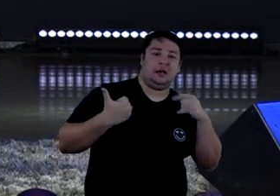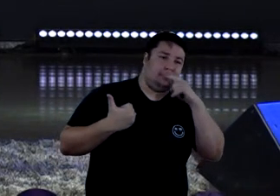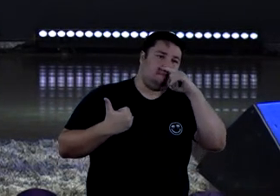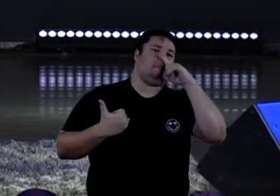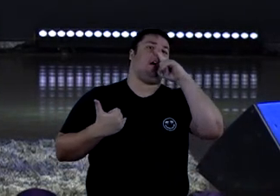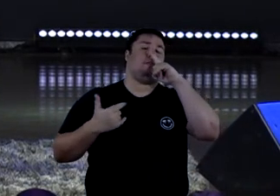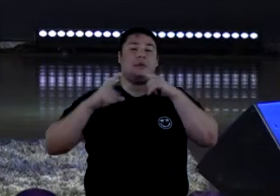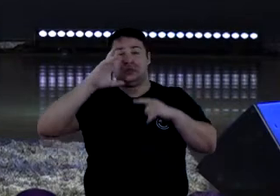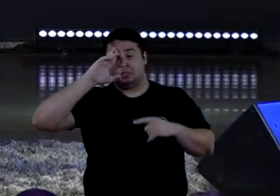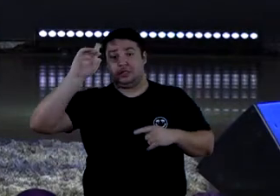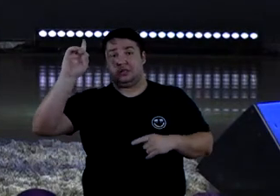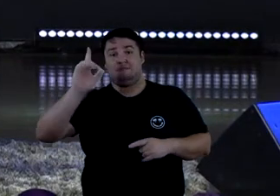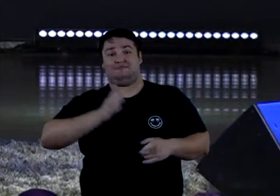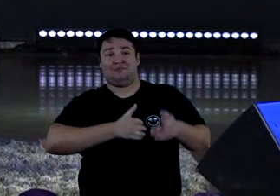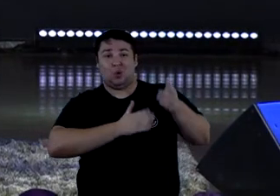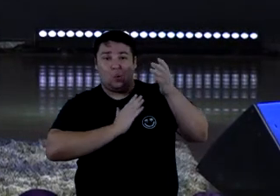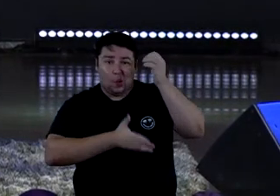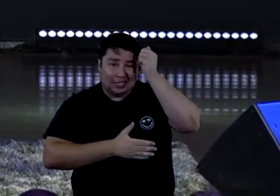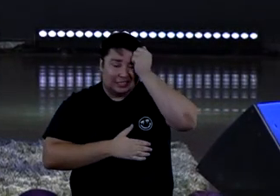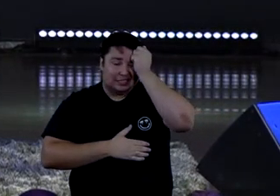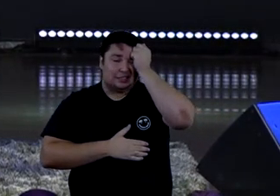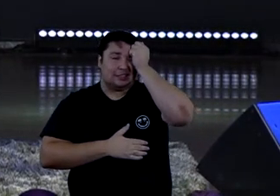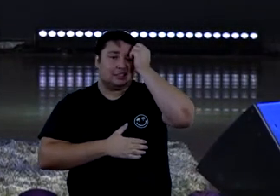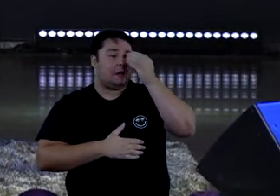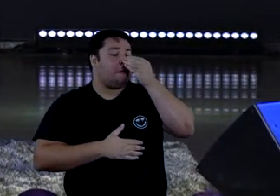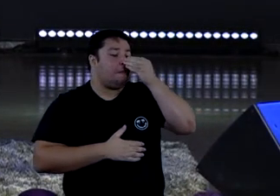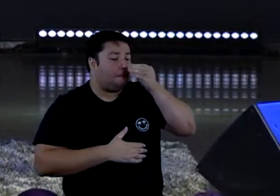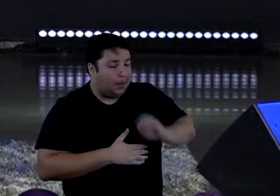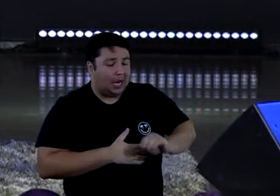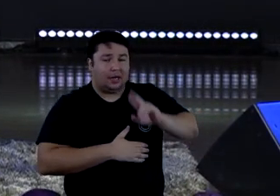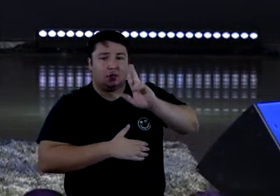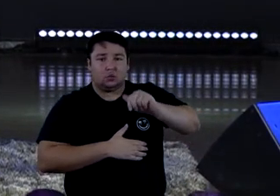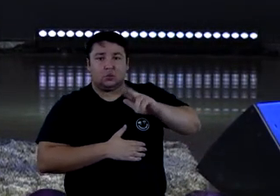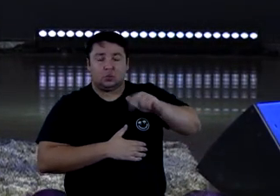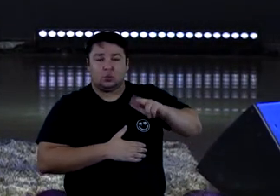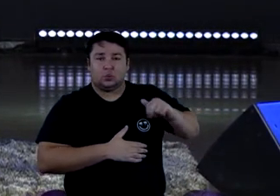altivez. Mas um coração quebrantado, Ele jamais vai